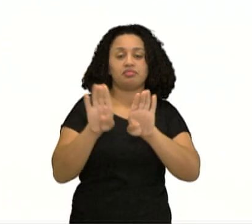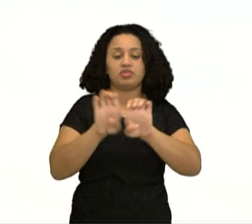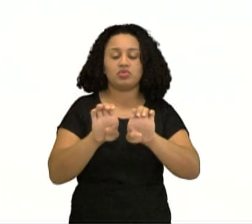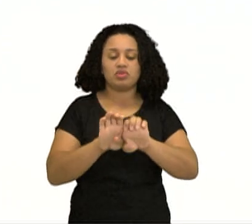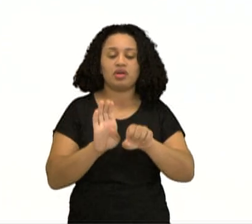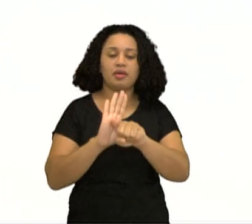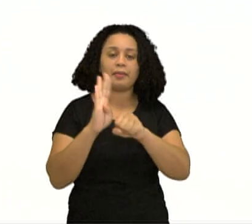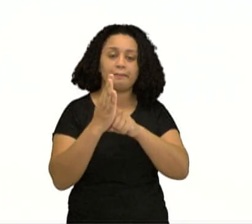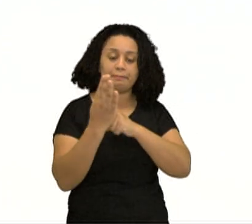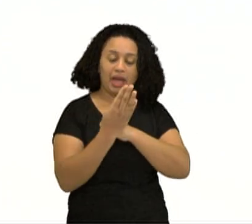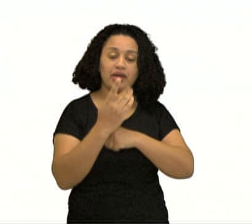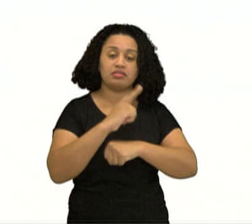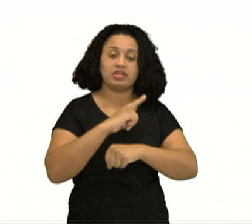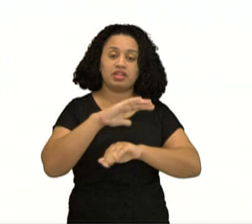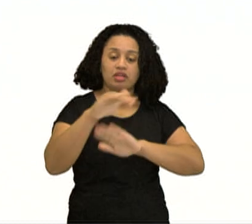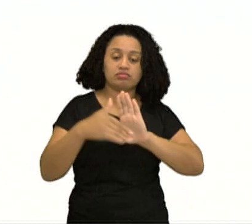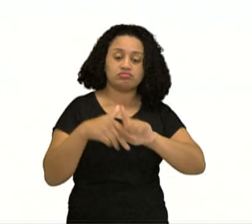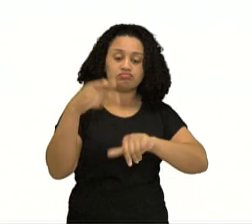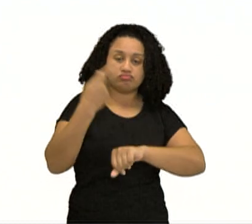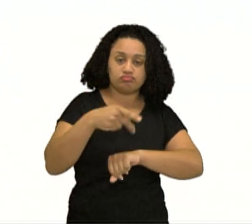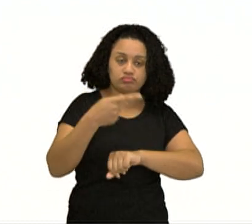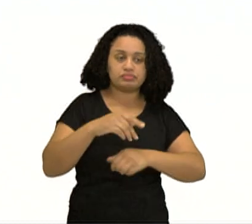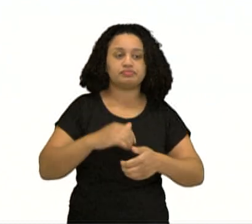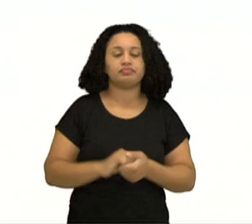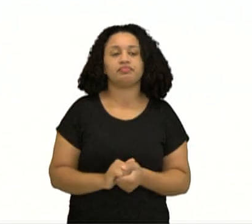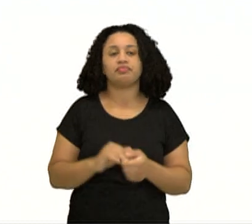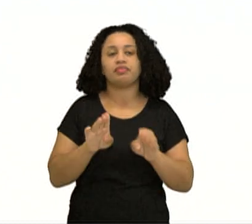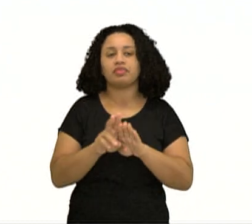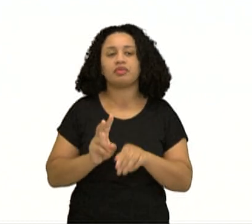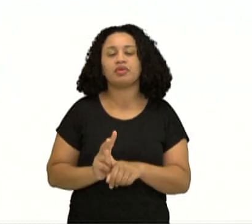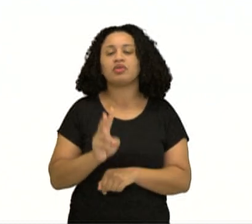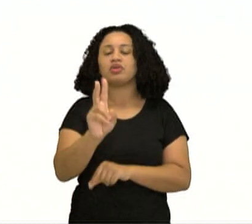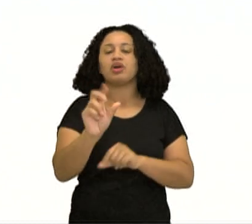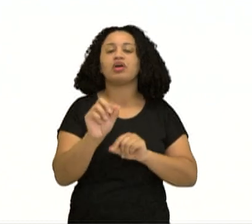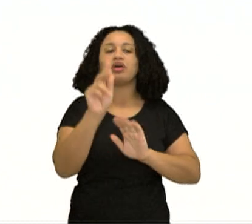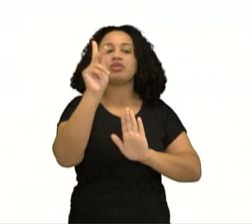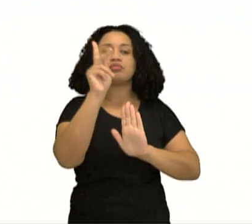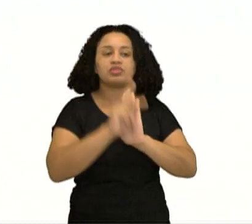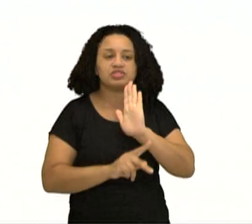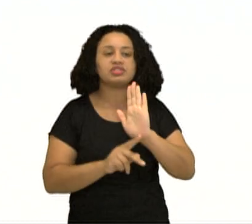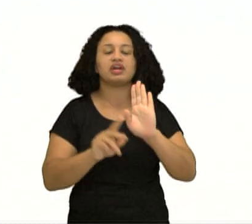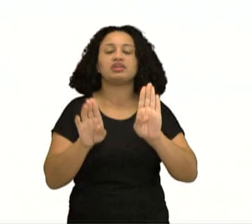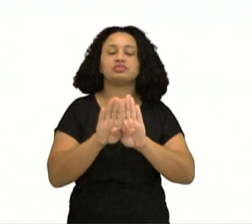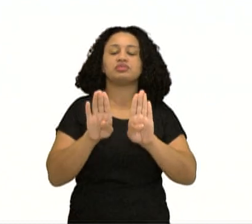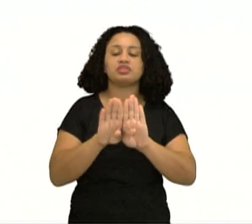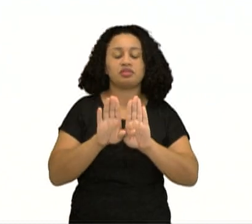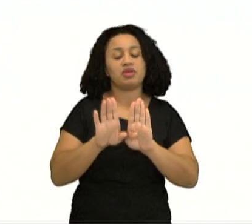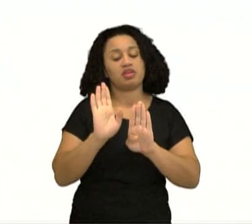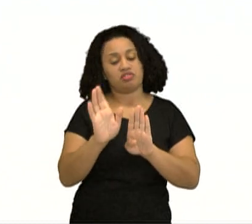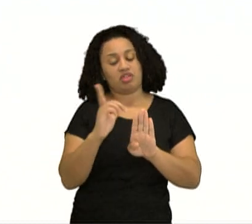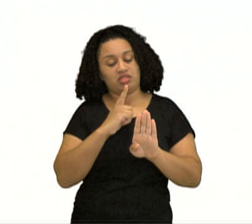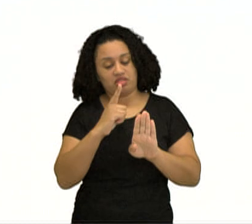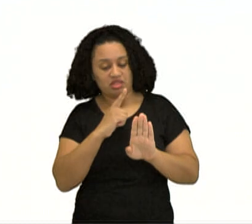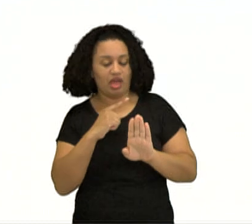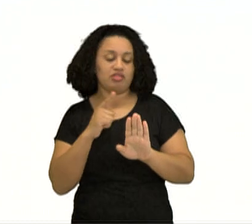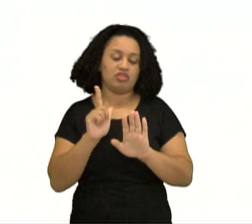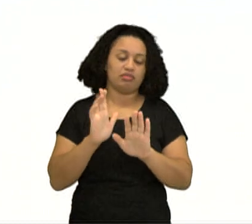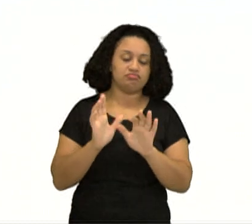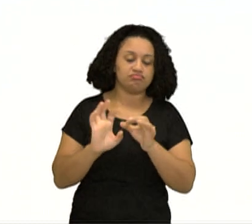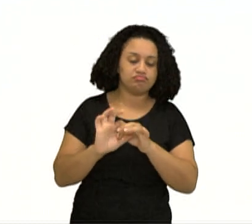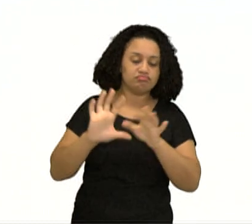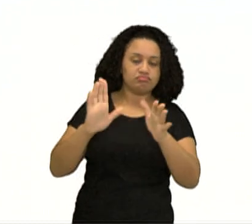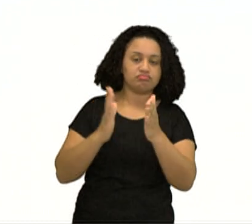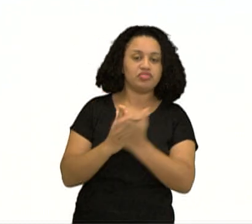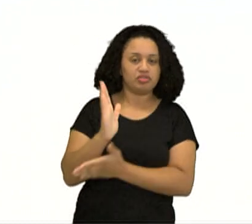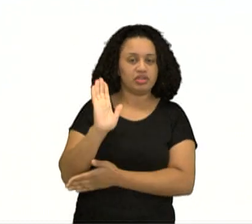bairros multifuncionais, dar continuidade aos projetos e programas já existentes e